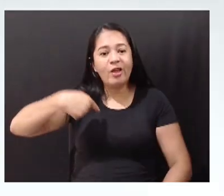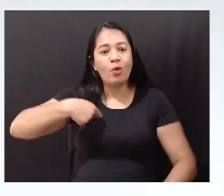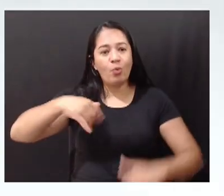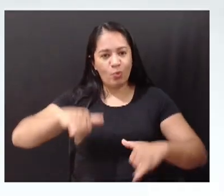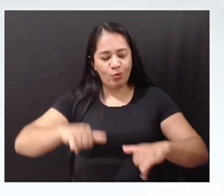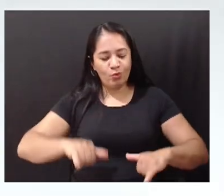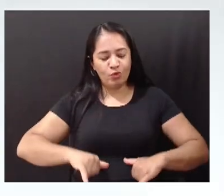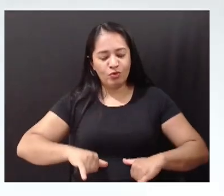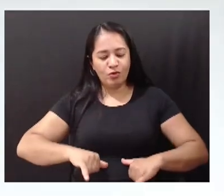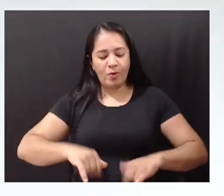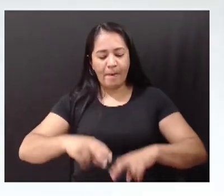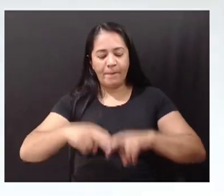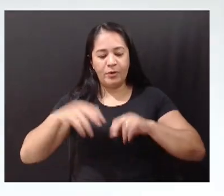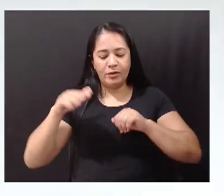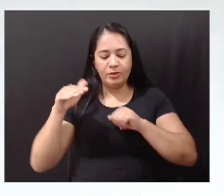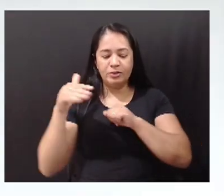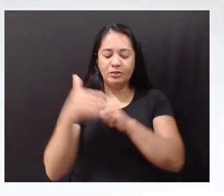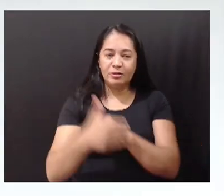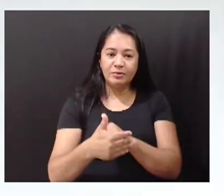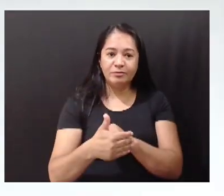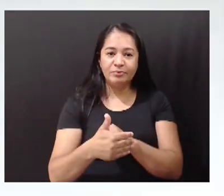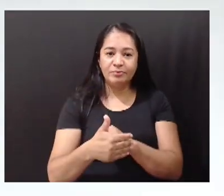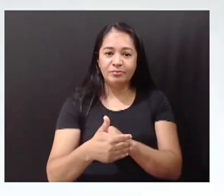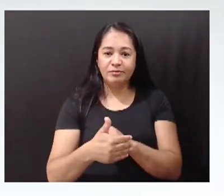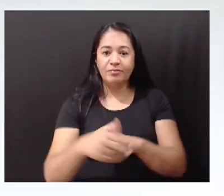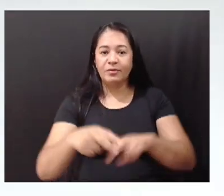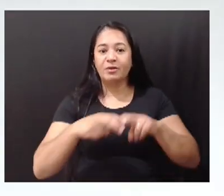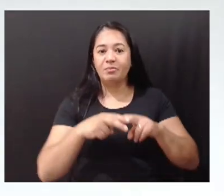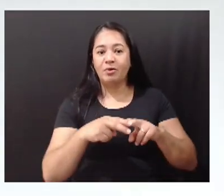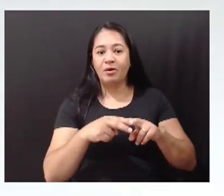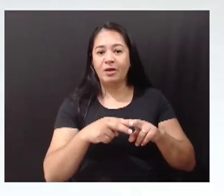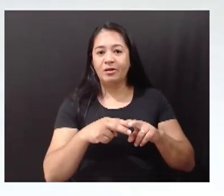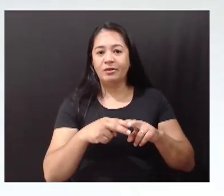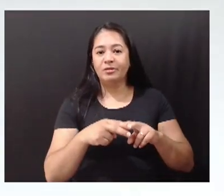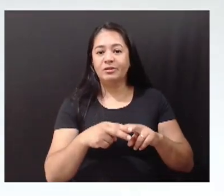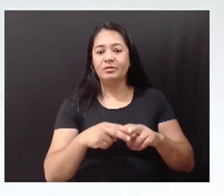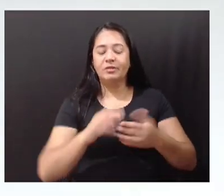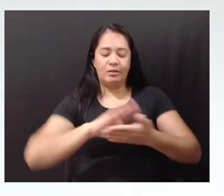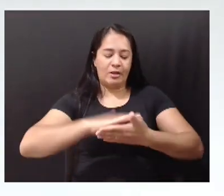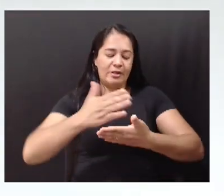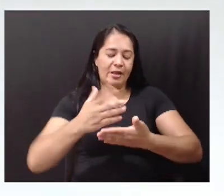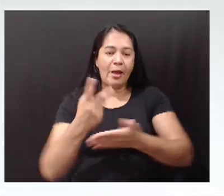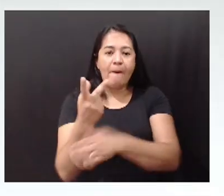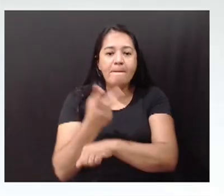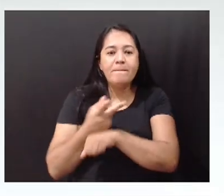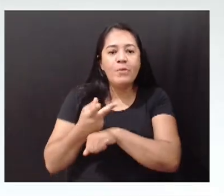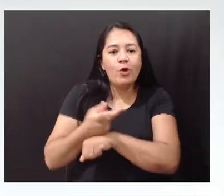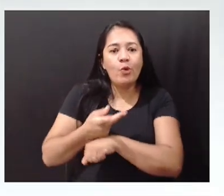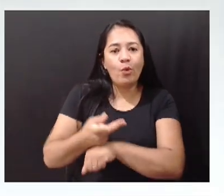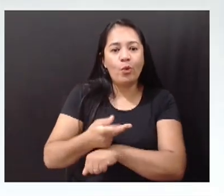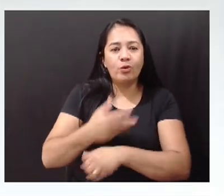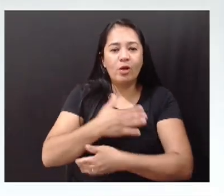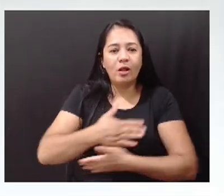isso através dessa projeção, através das telas, buscando esse prazer